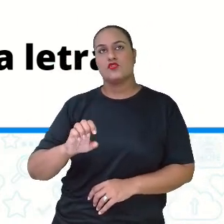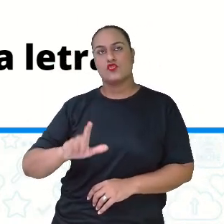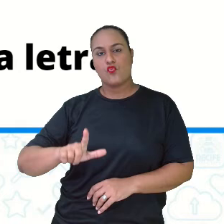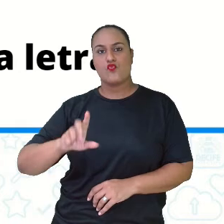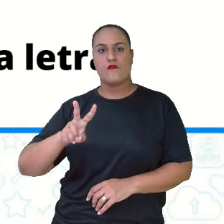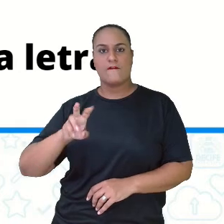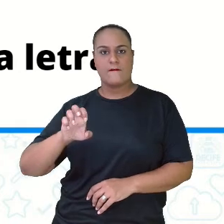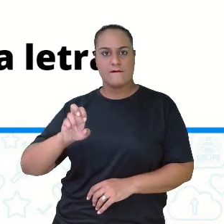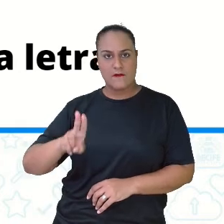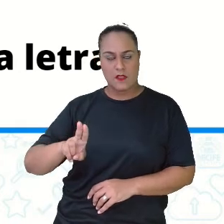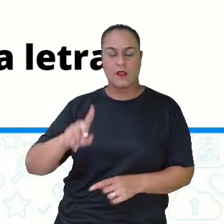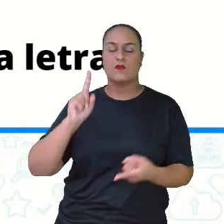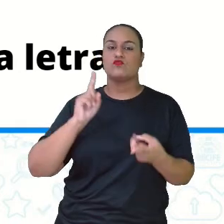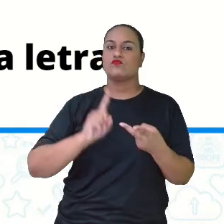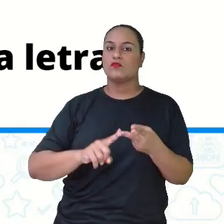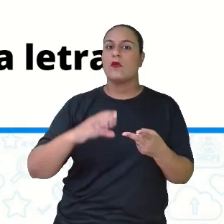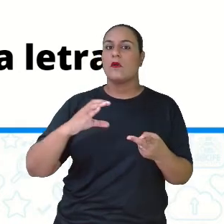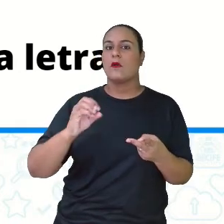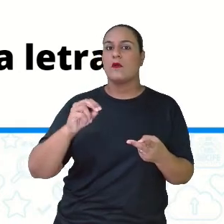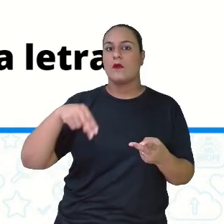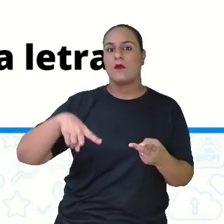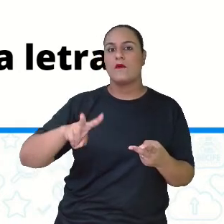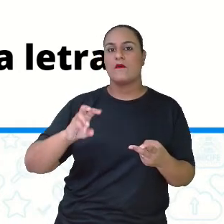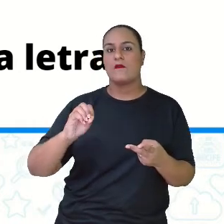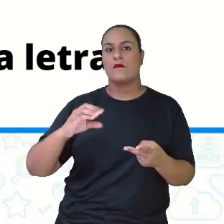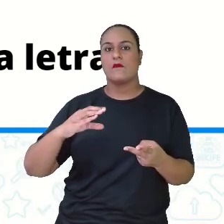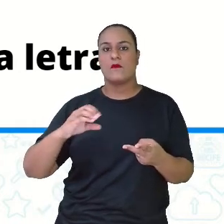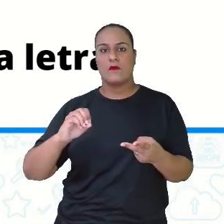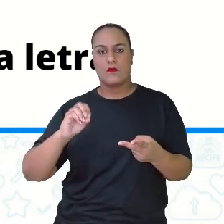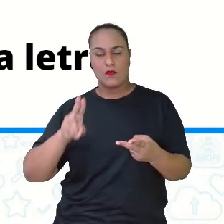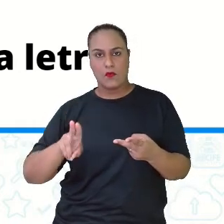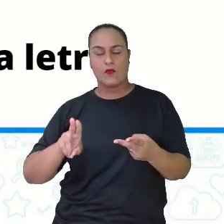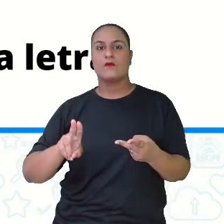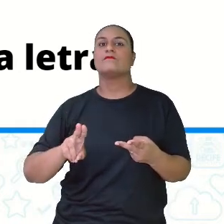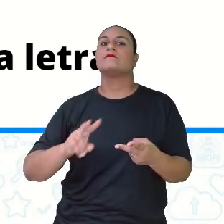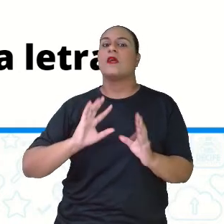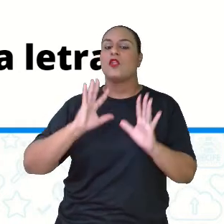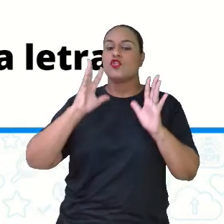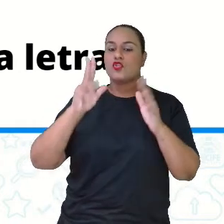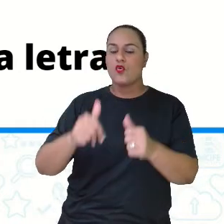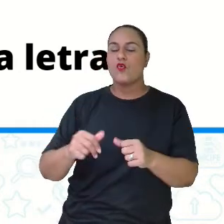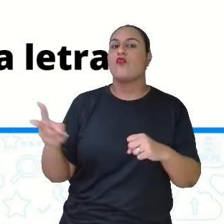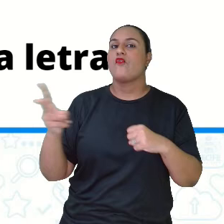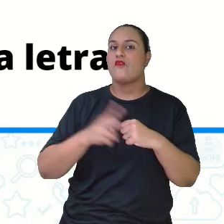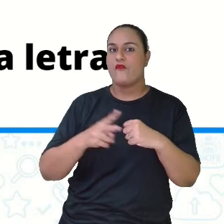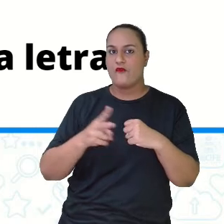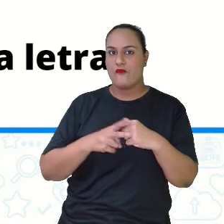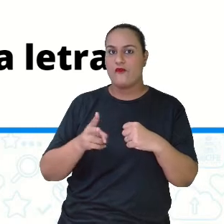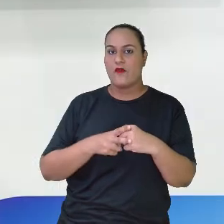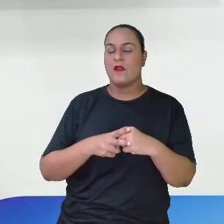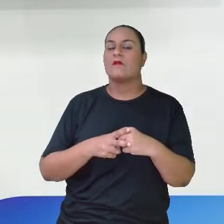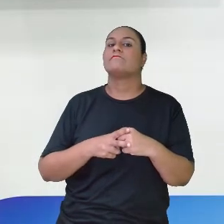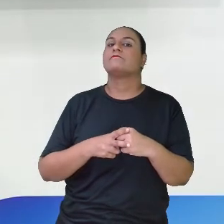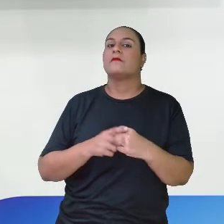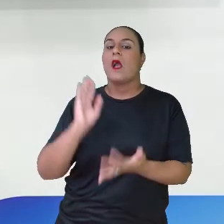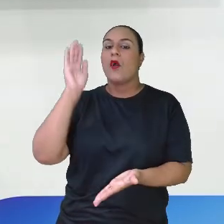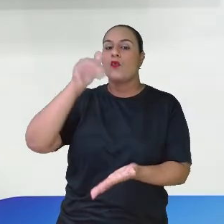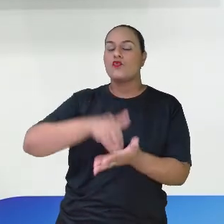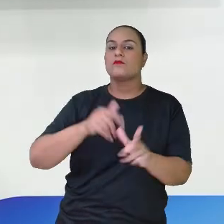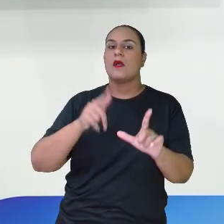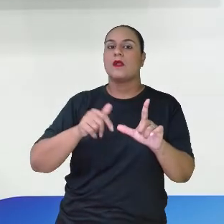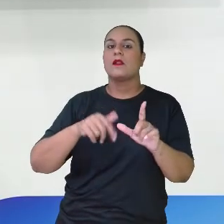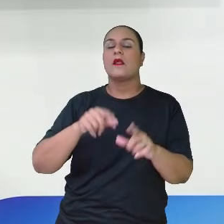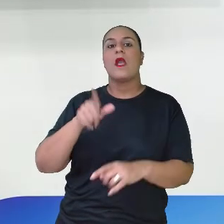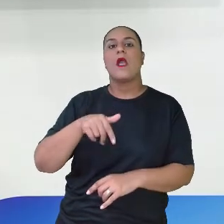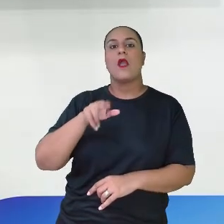verbos, todos estão na terceira pessoa e todos terminam com a letra U. Então, esta é a regra.